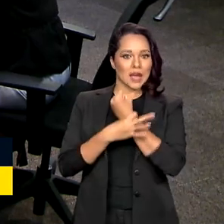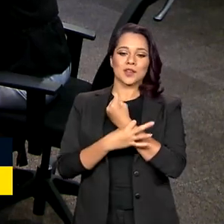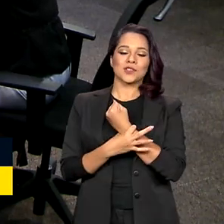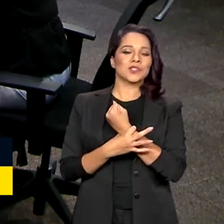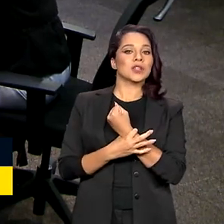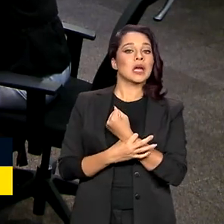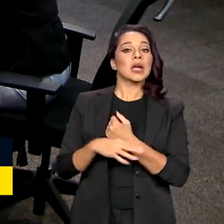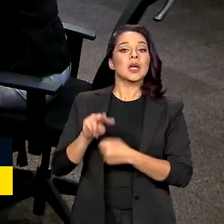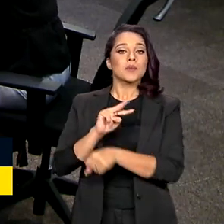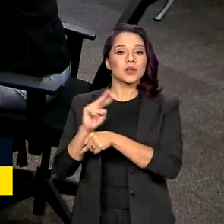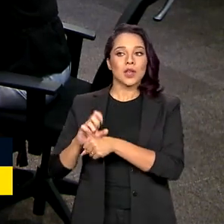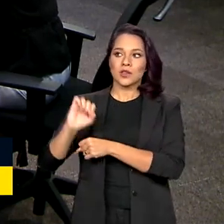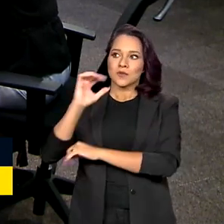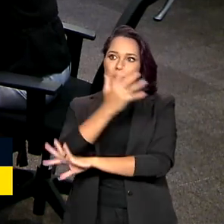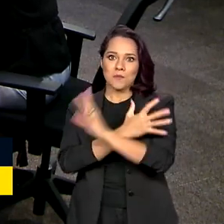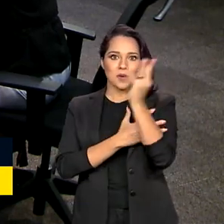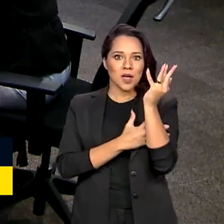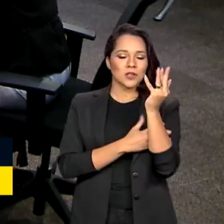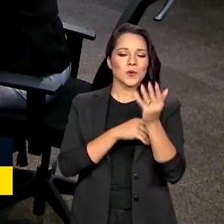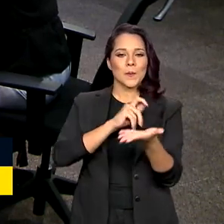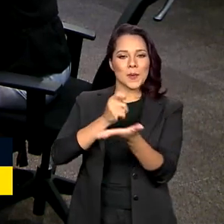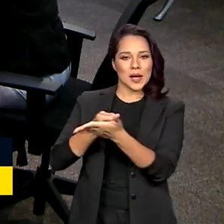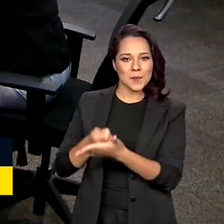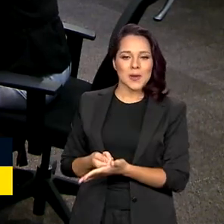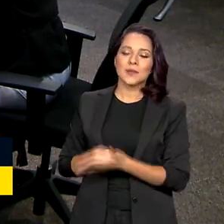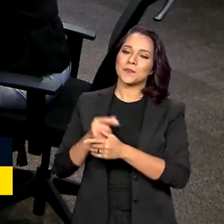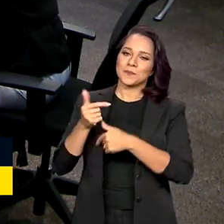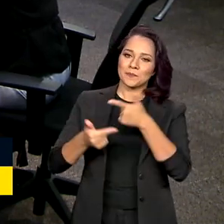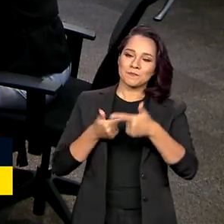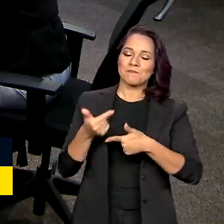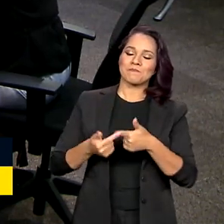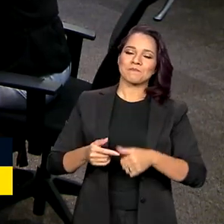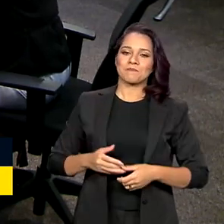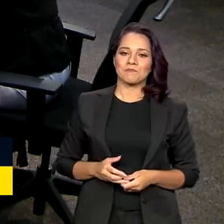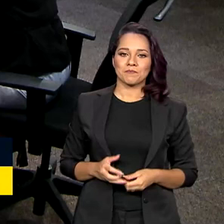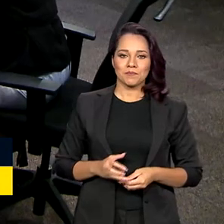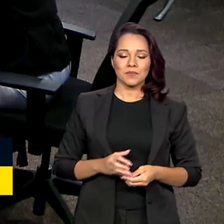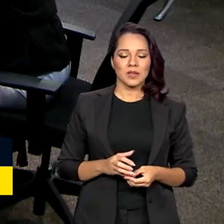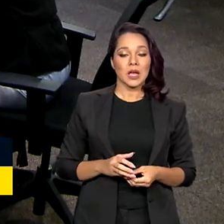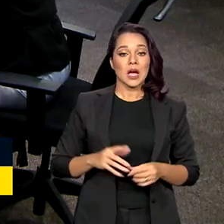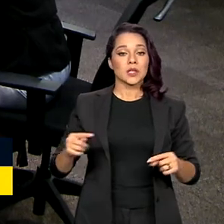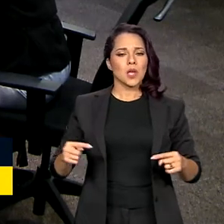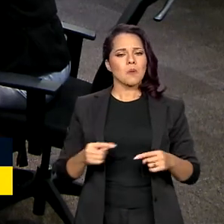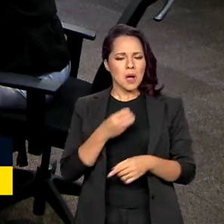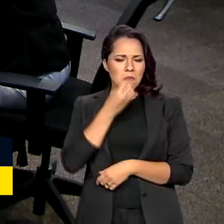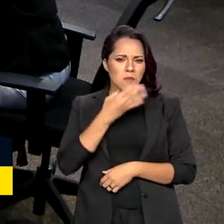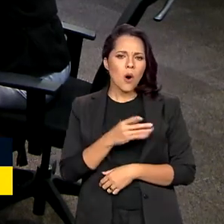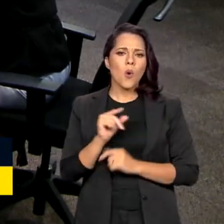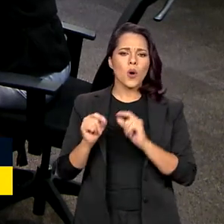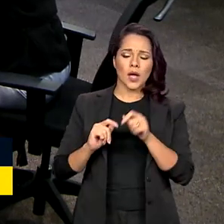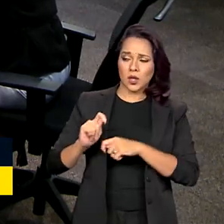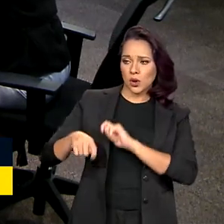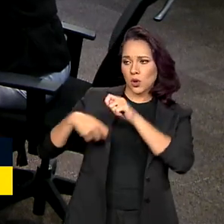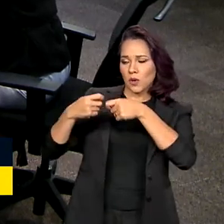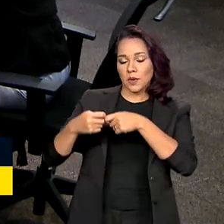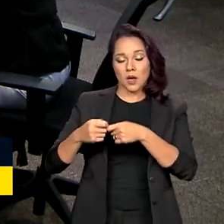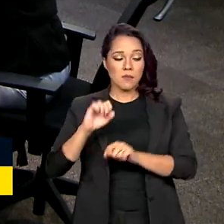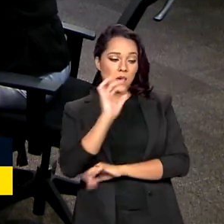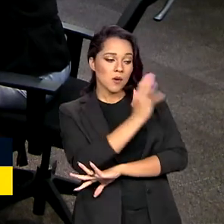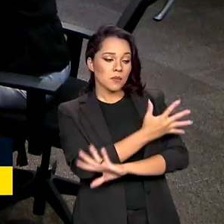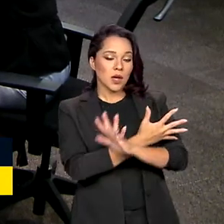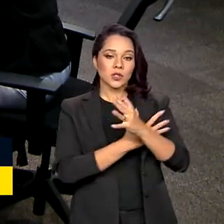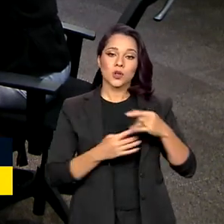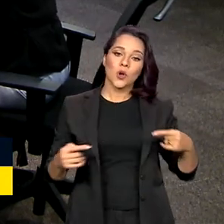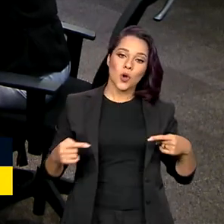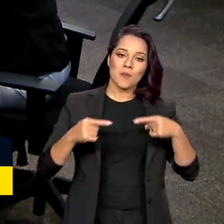a quem protege o meio ambiente o pagamento pelo serviço prestado. Um alinhamento, acho que muito bom, entre economia e meio ambiente,